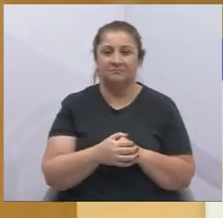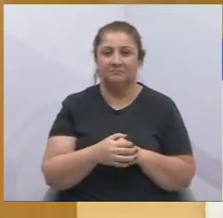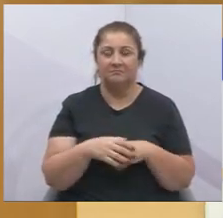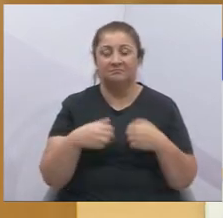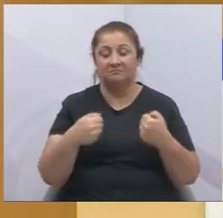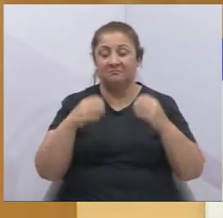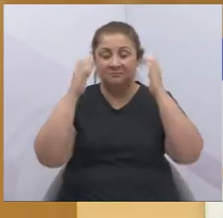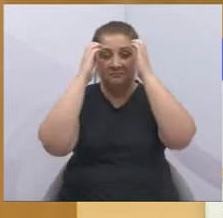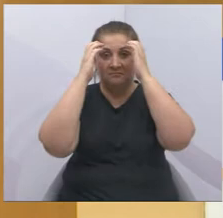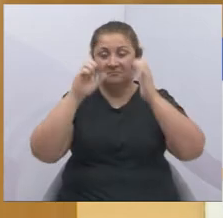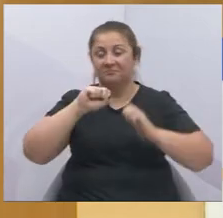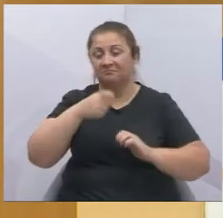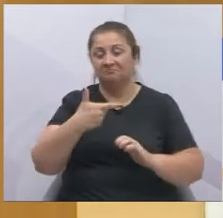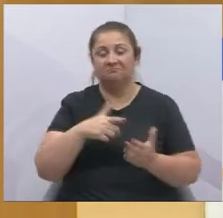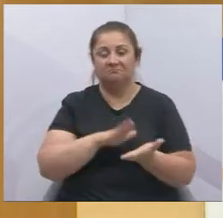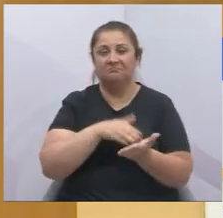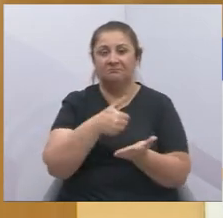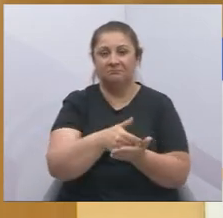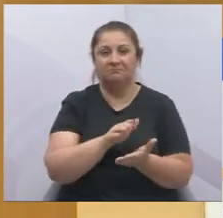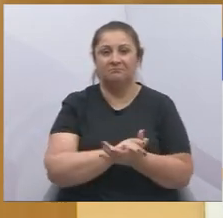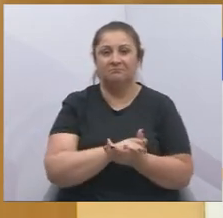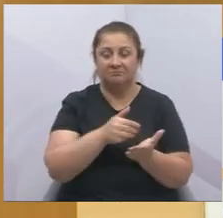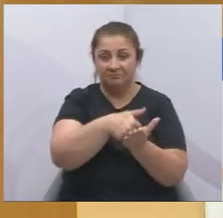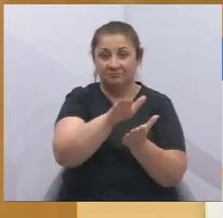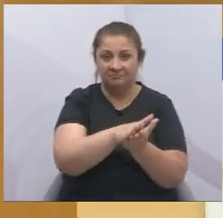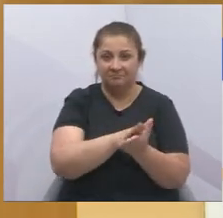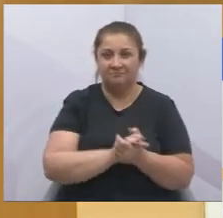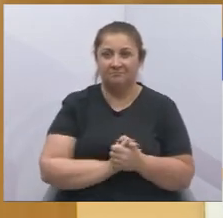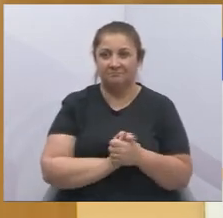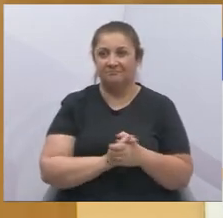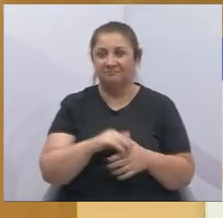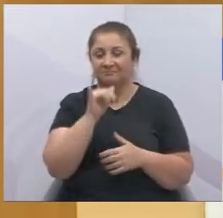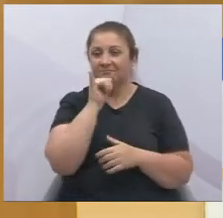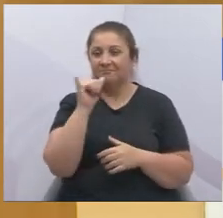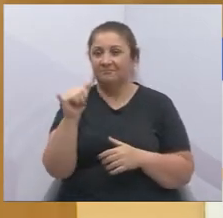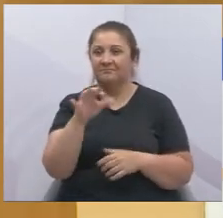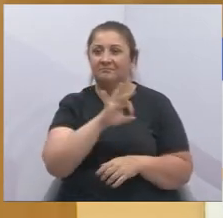cumprimento dessa lei. Ressalta-se que